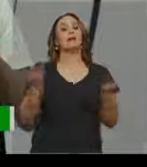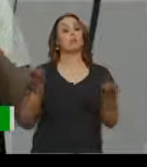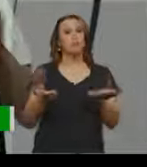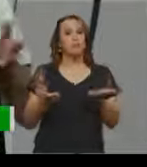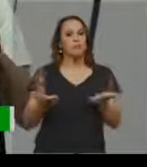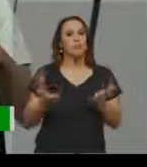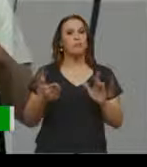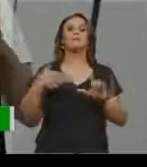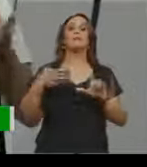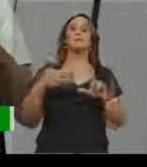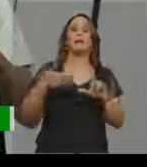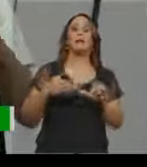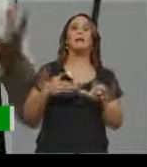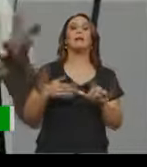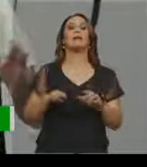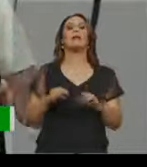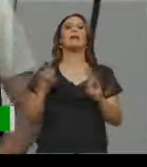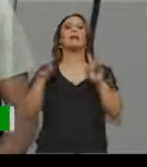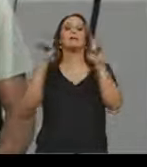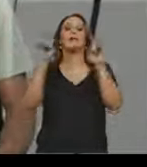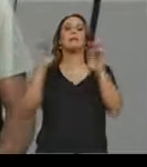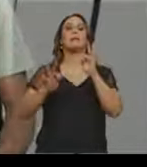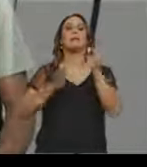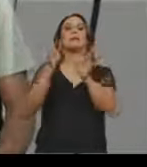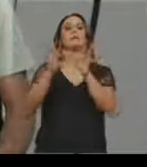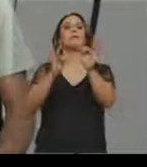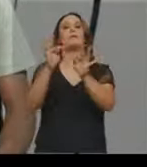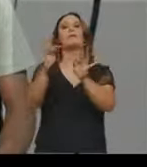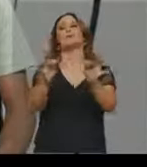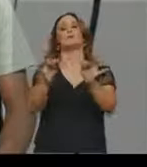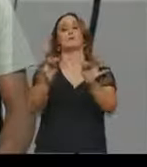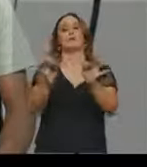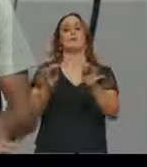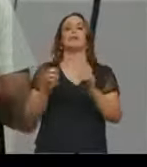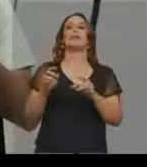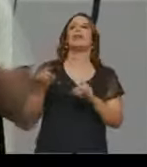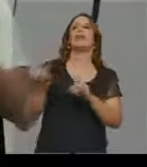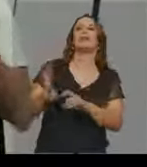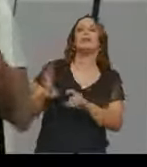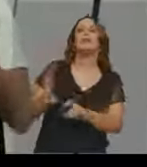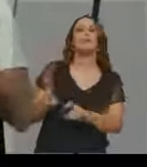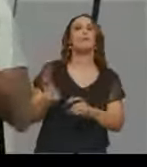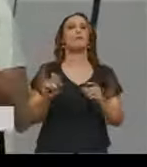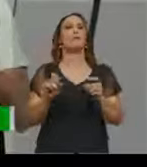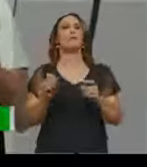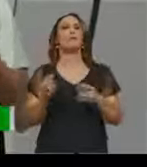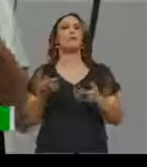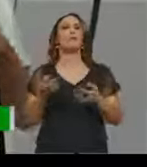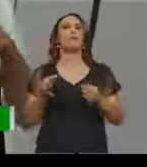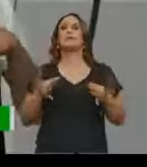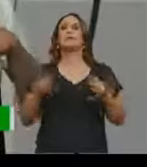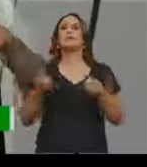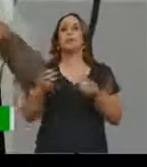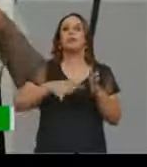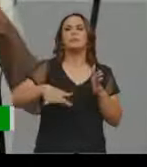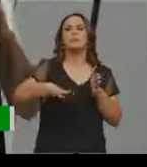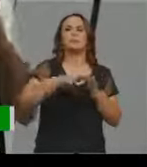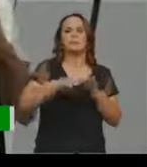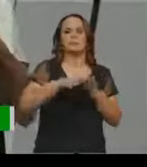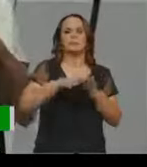tecnologia na agricultura, na indústria, nos transportes. Já com o 8º ano, eu tratei as diferenças entre clima e tempo e depois a aula foi